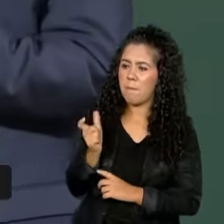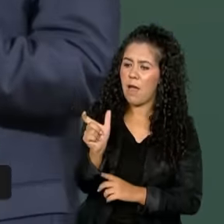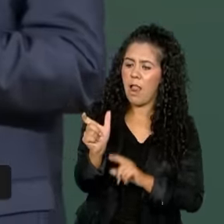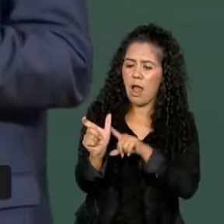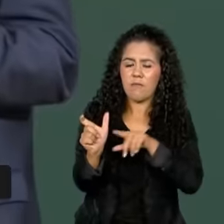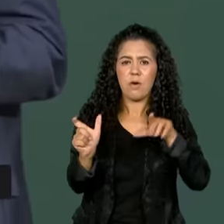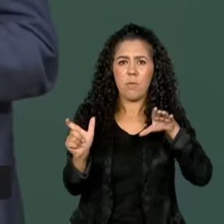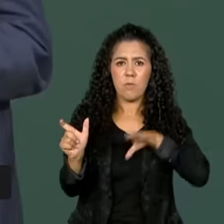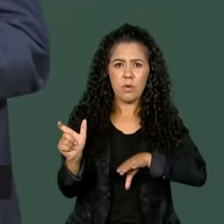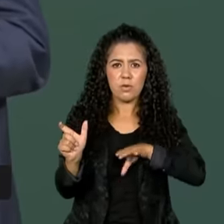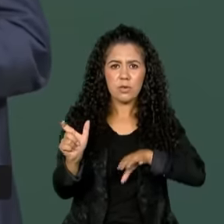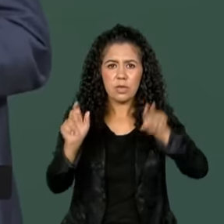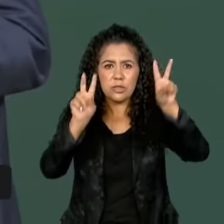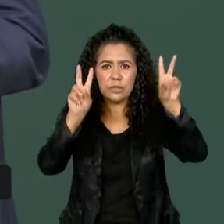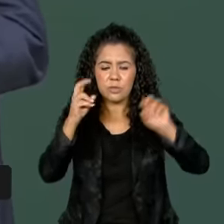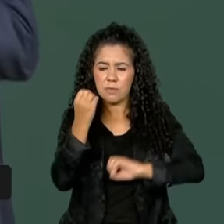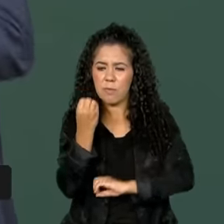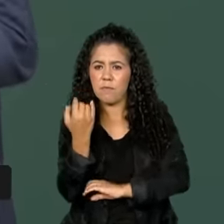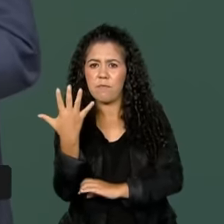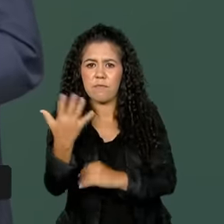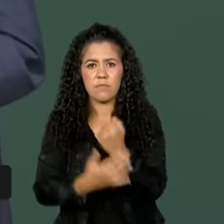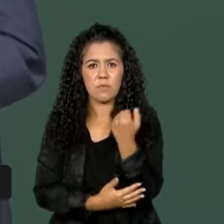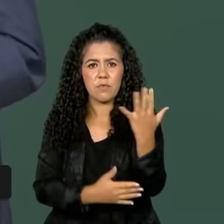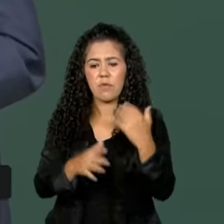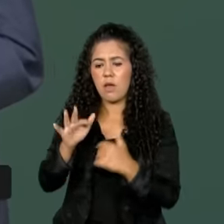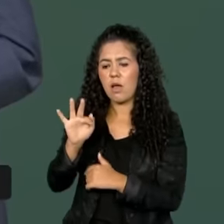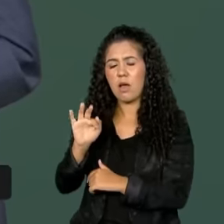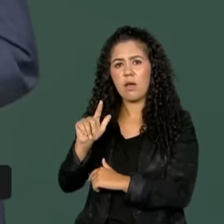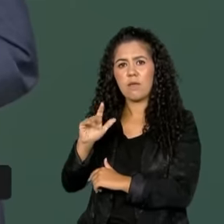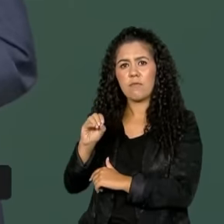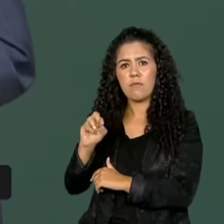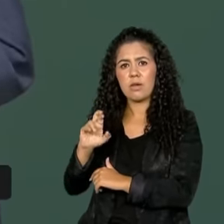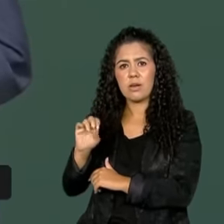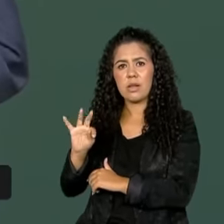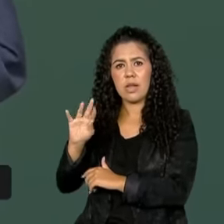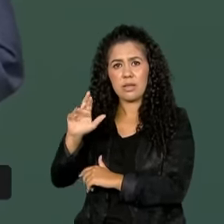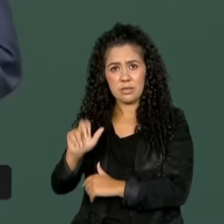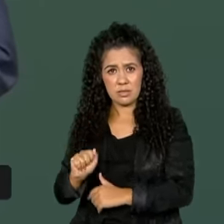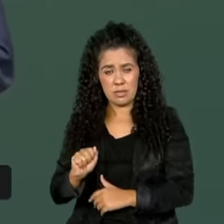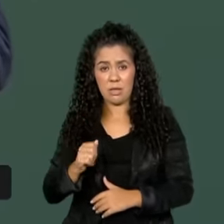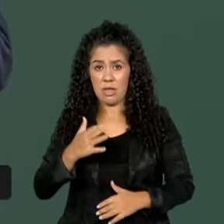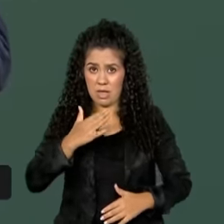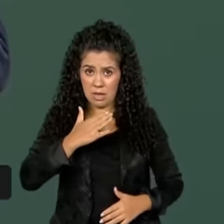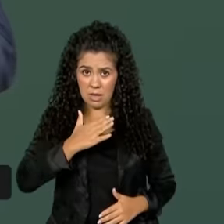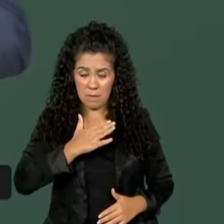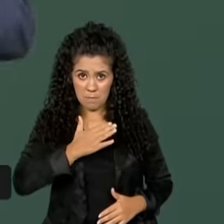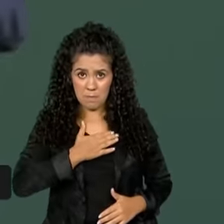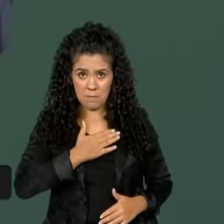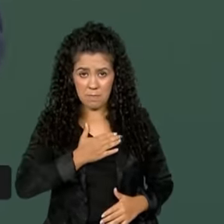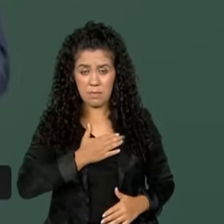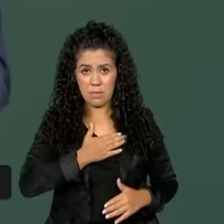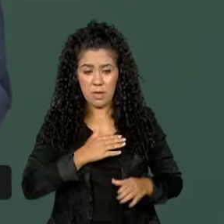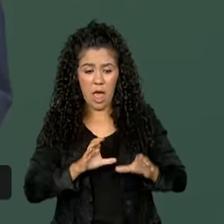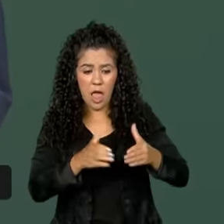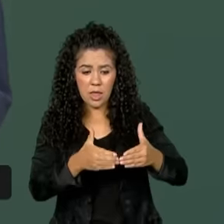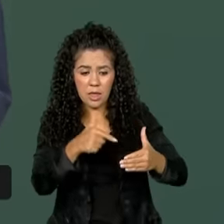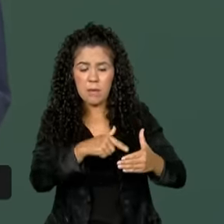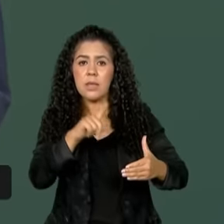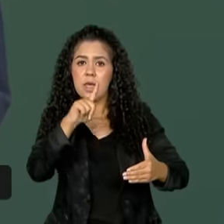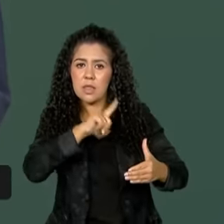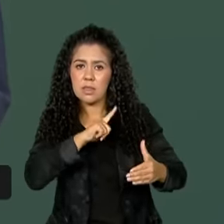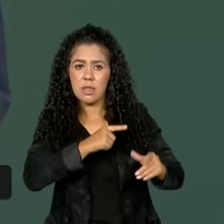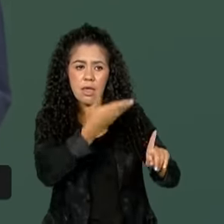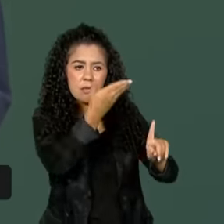eu tenho no meu governo uma pessoa da floresta. A Marina nasceu na